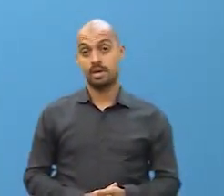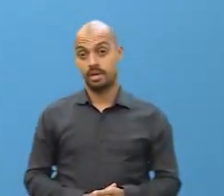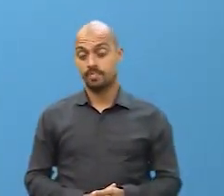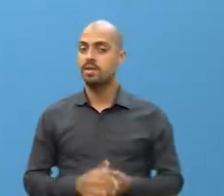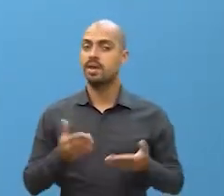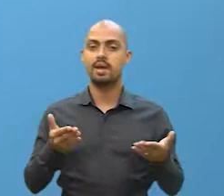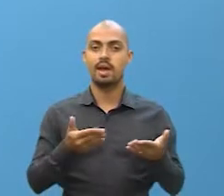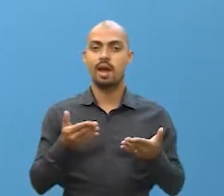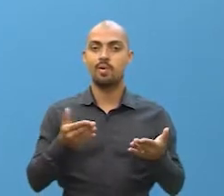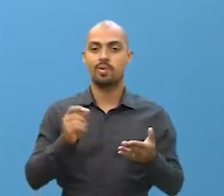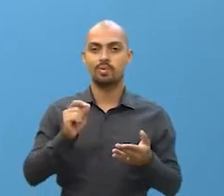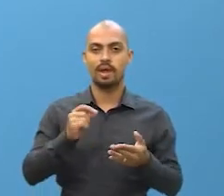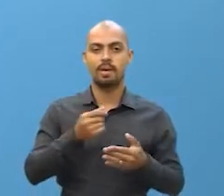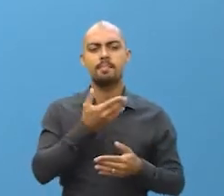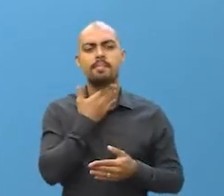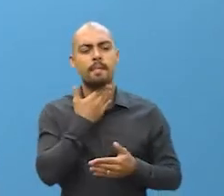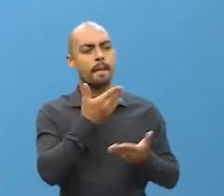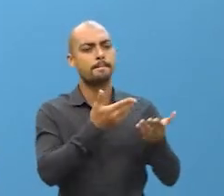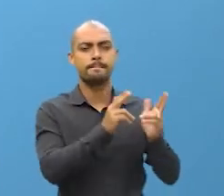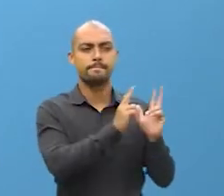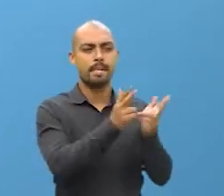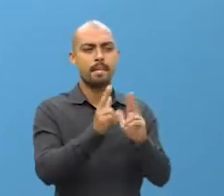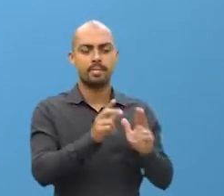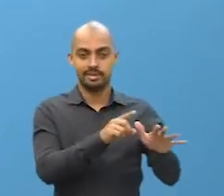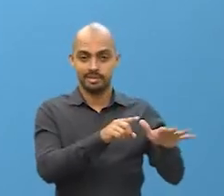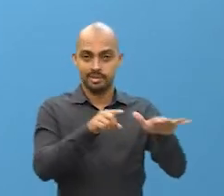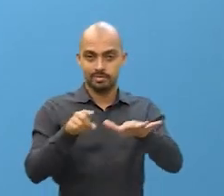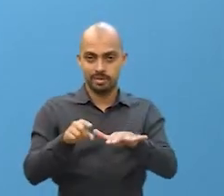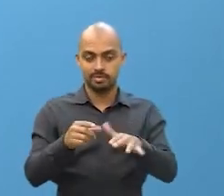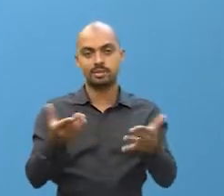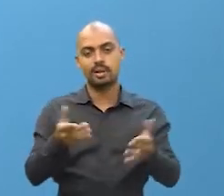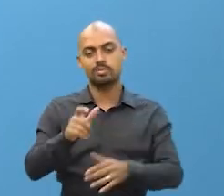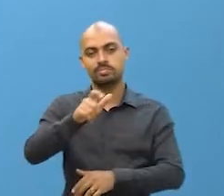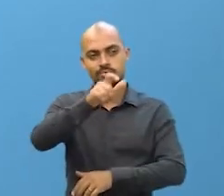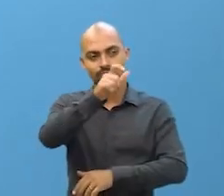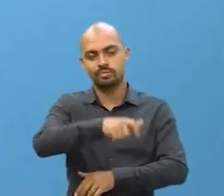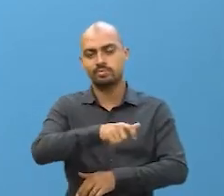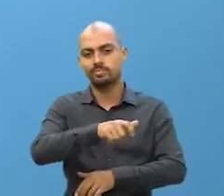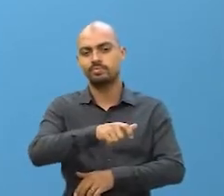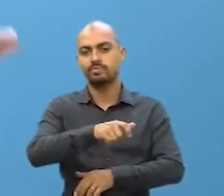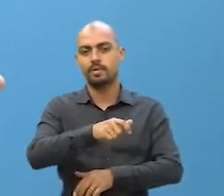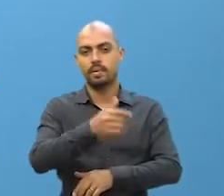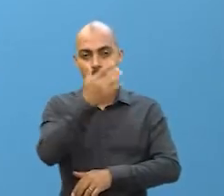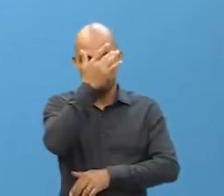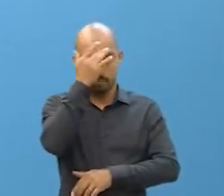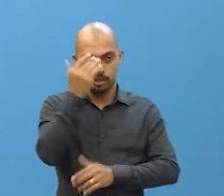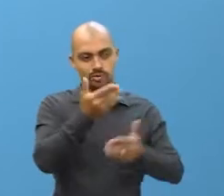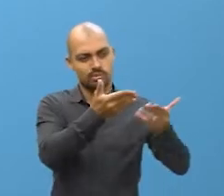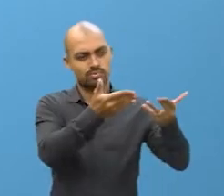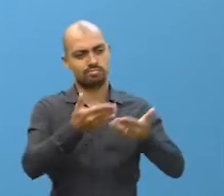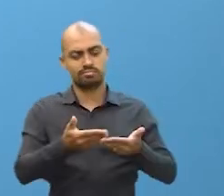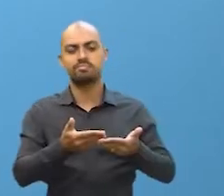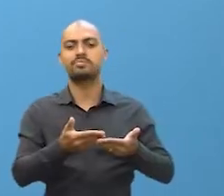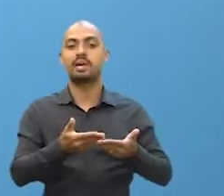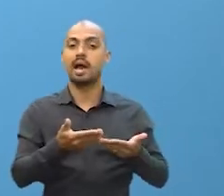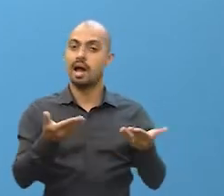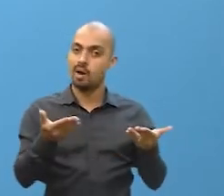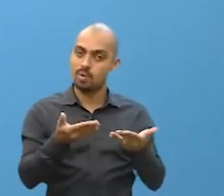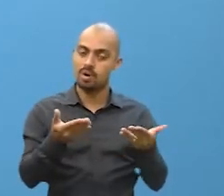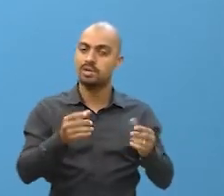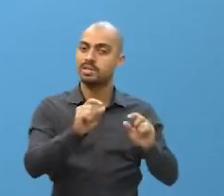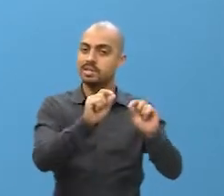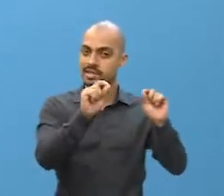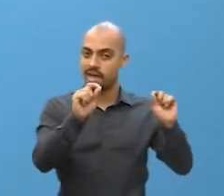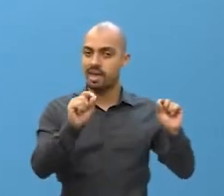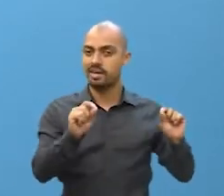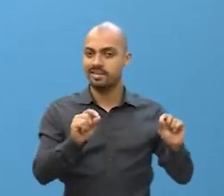Ah, e agora chegou a hora do nosso bate-papo semanal. E para isso a gente sempre traz um convidado ilustre. E dessa vez,